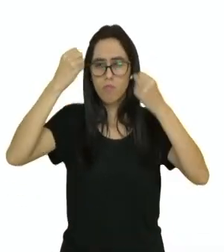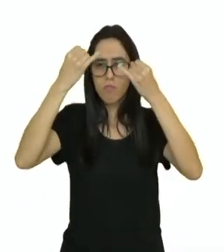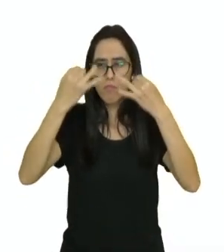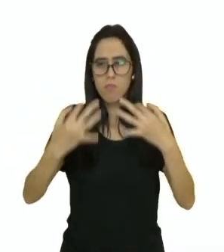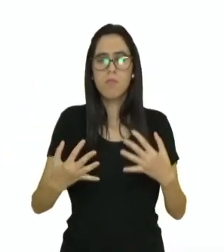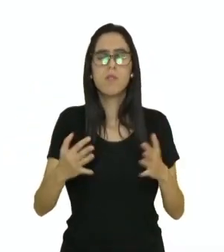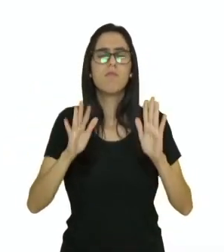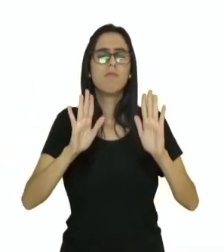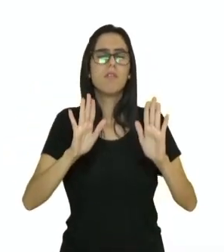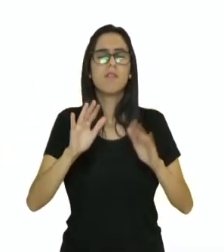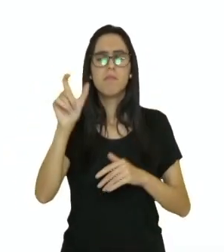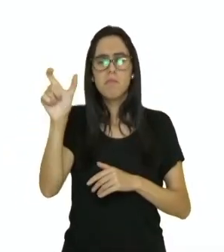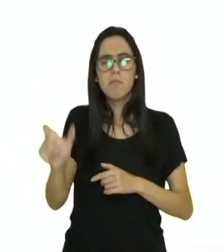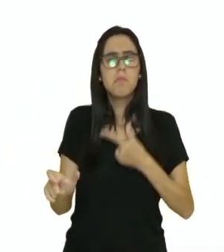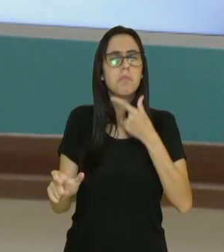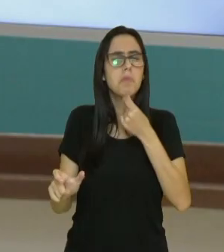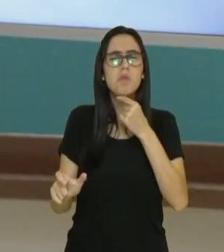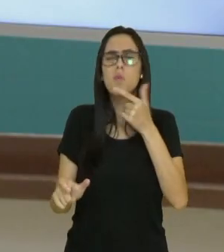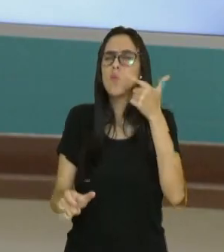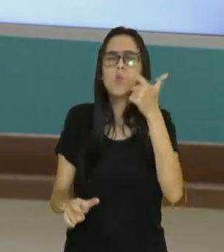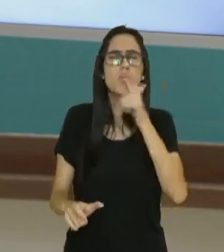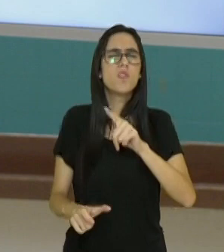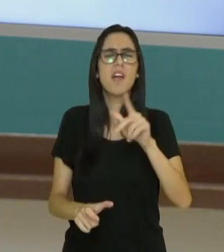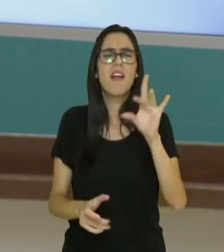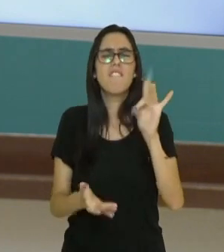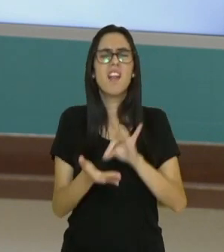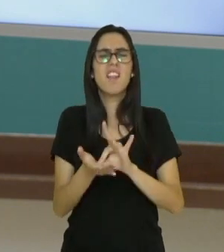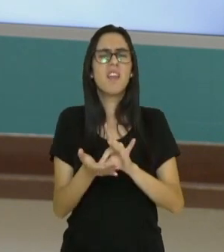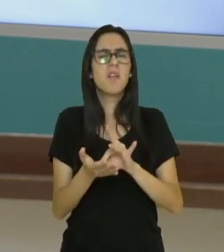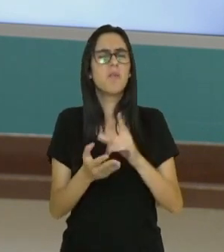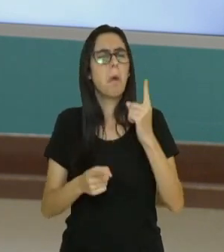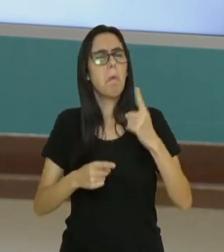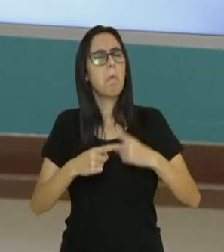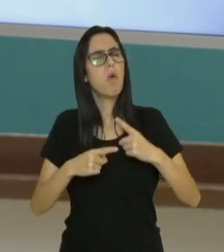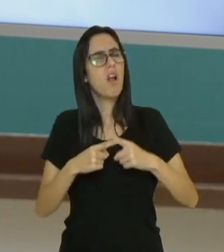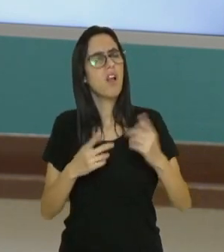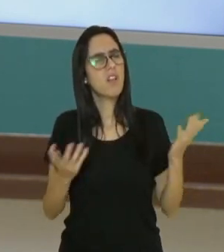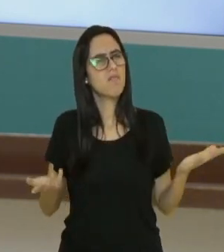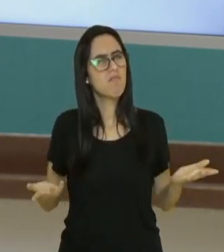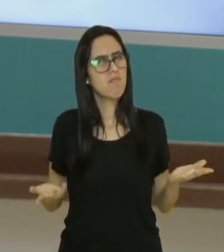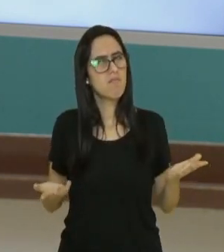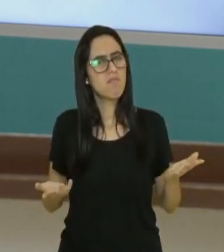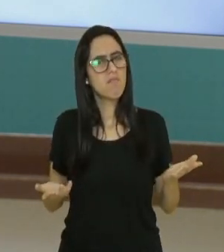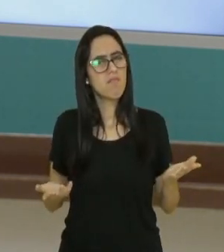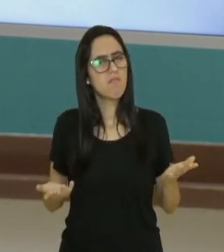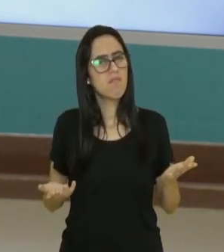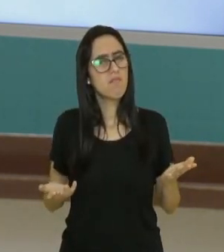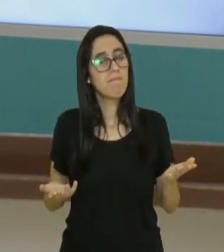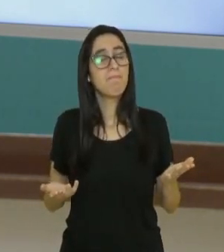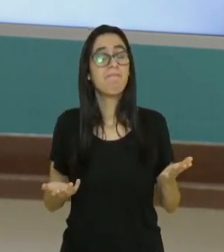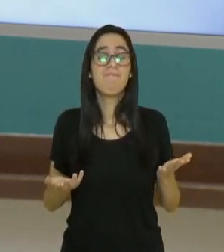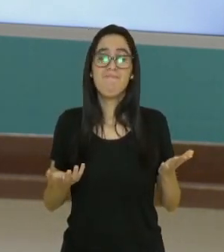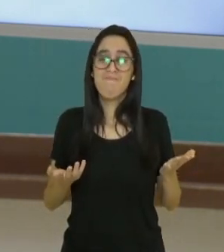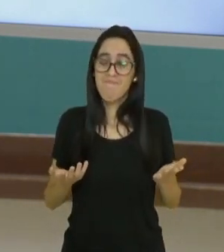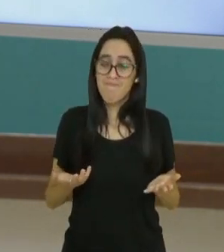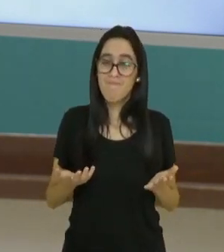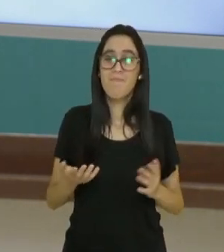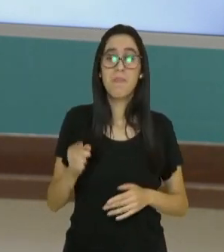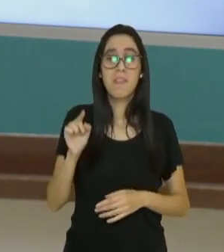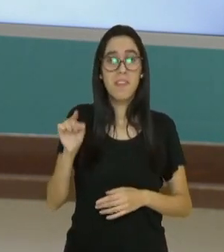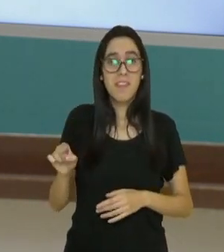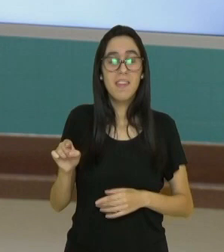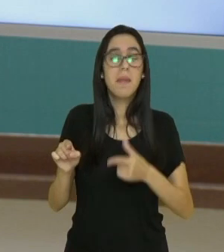explicar que Paulo é incapaz de ser verdadeiro, né? Ele é incapaz de ser verdadeiro porque nós temos aqui uma visão